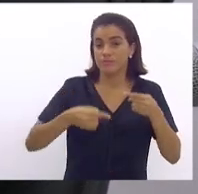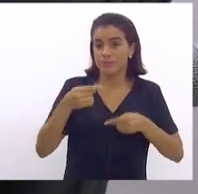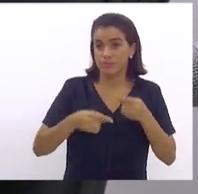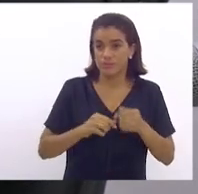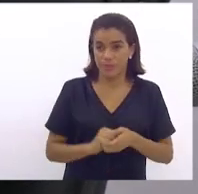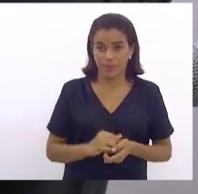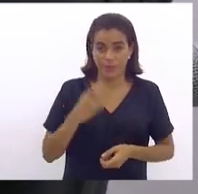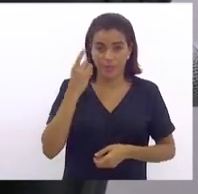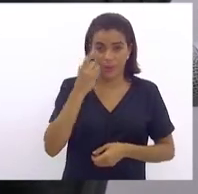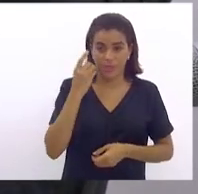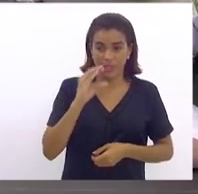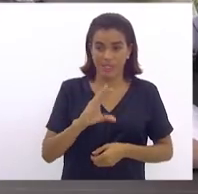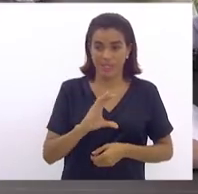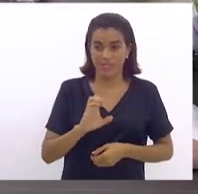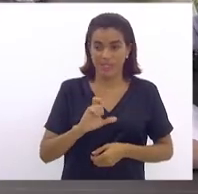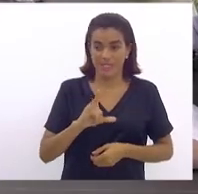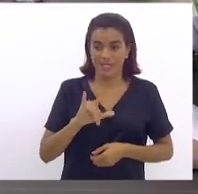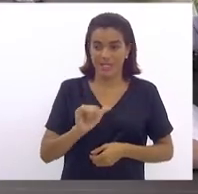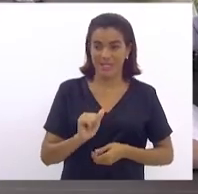discuti, deputada Célia Jordão.